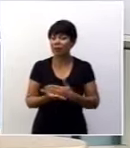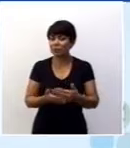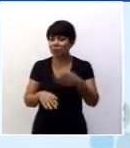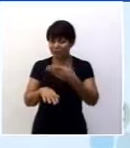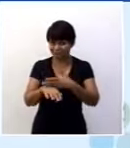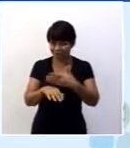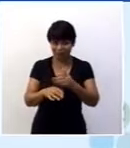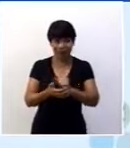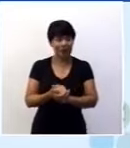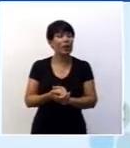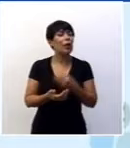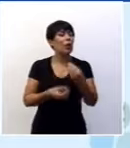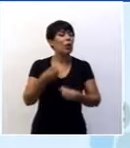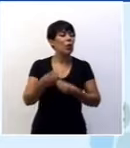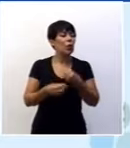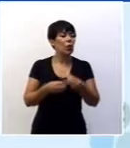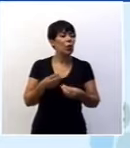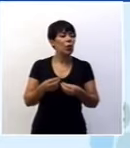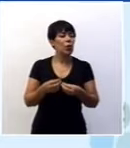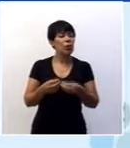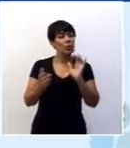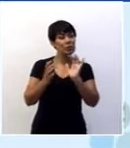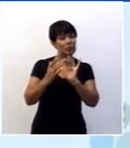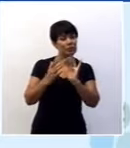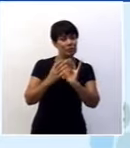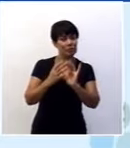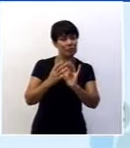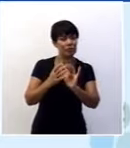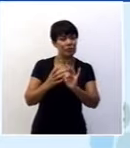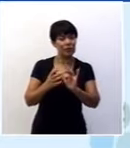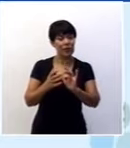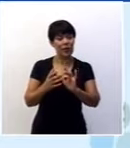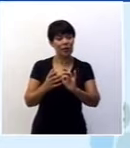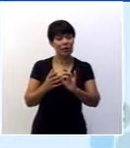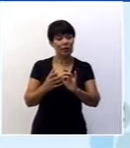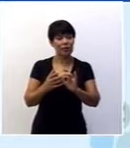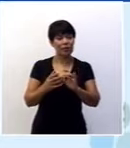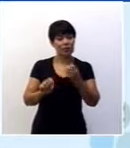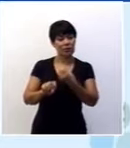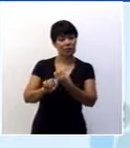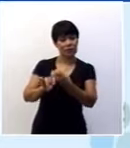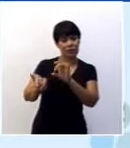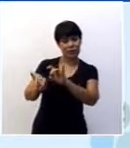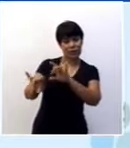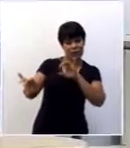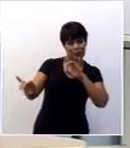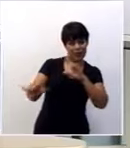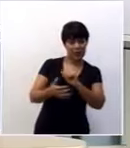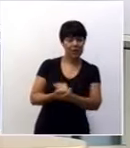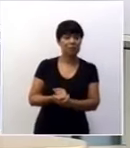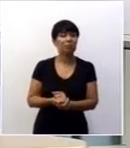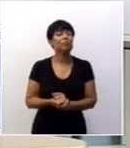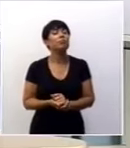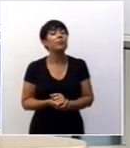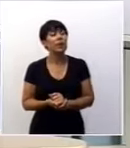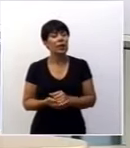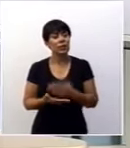sobre técnicas de sensoriamento remoto. No caderno do aluno tem uma atividade, se não me engano é a